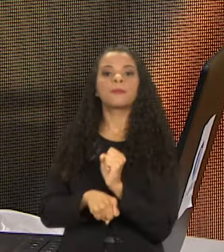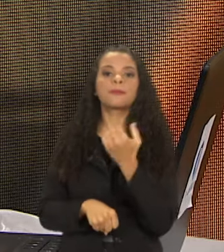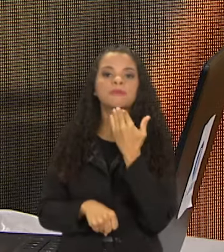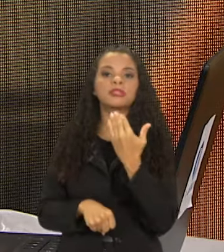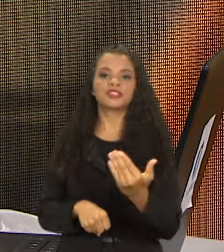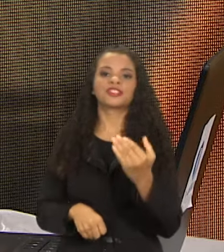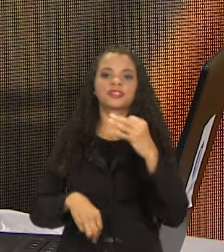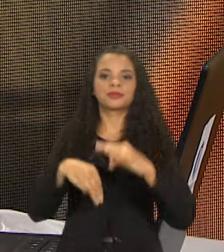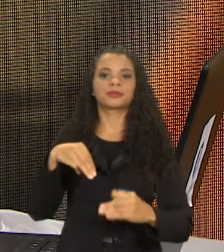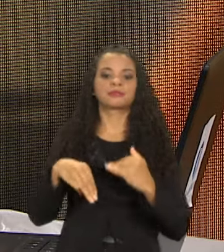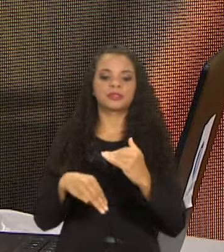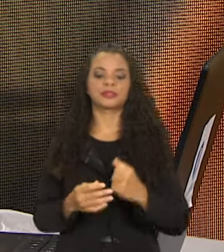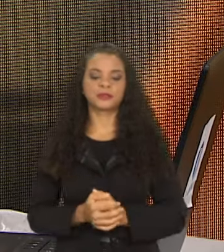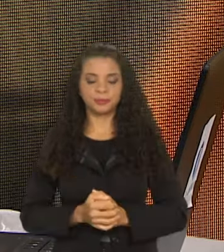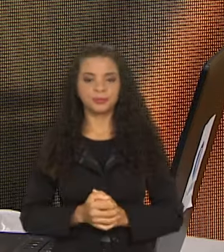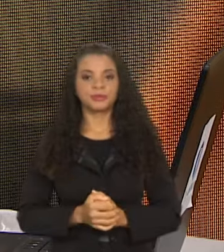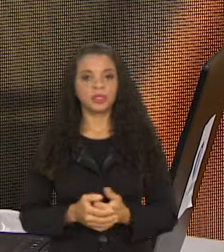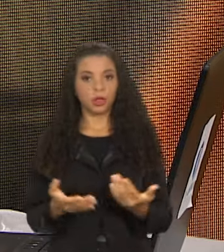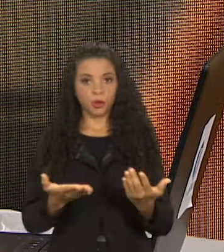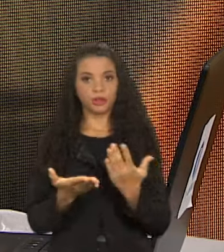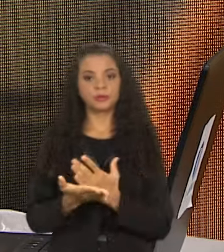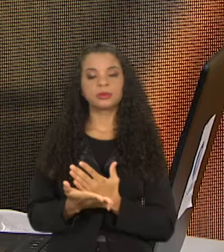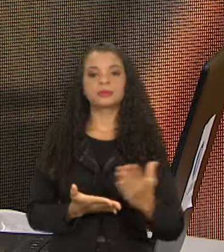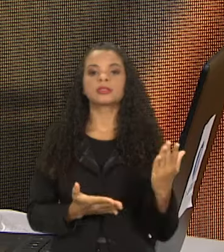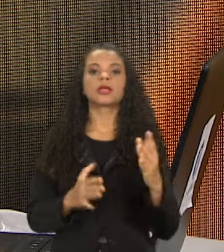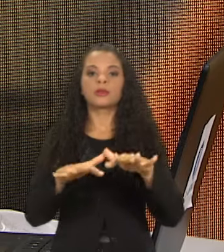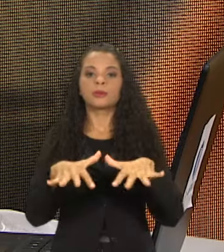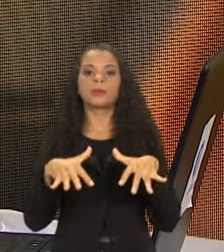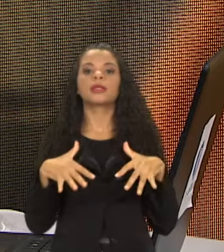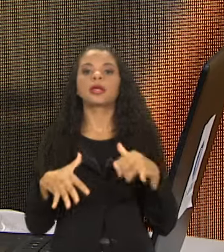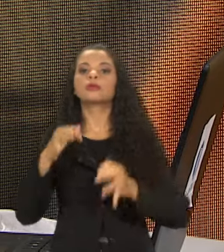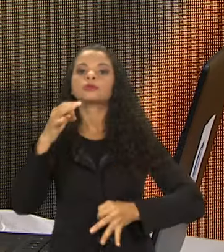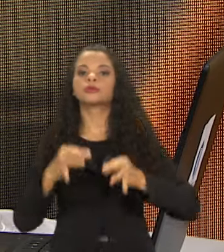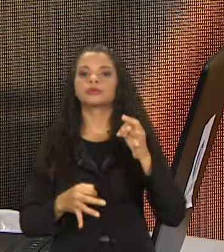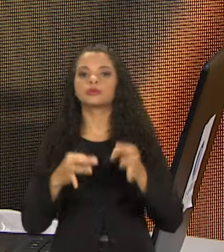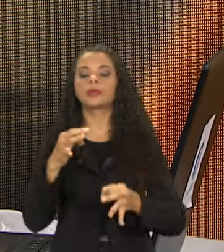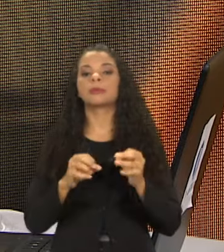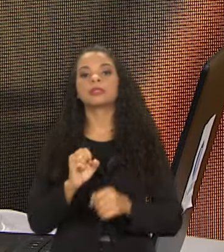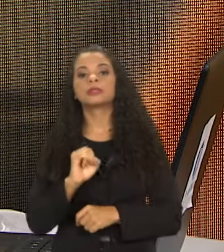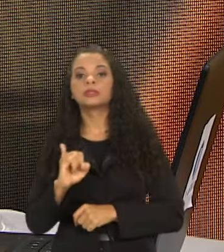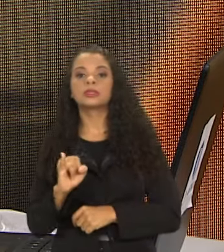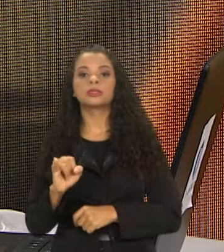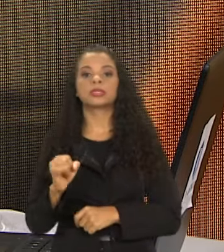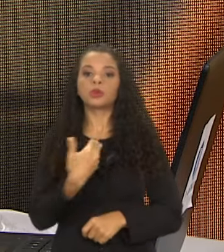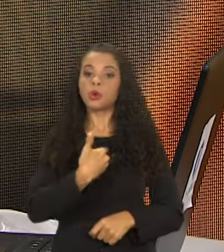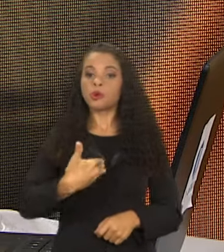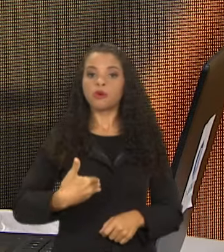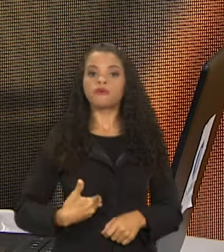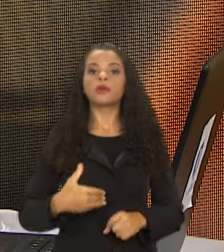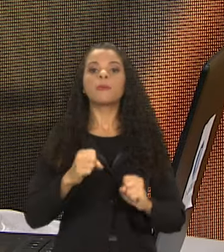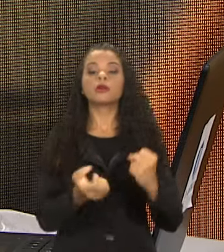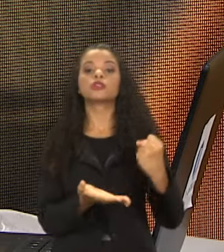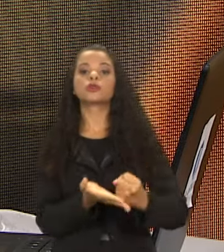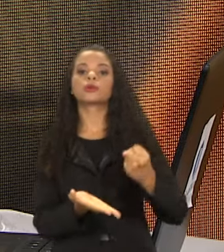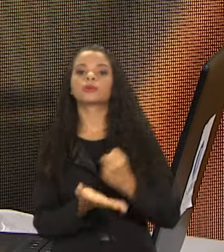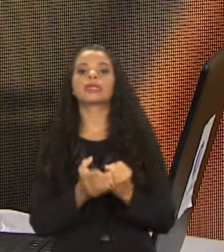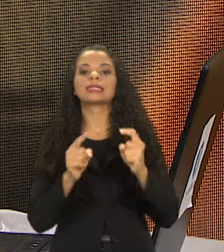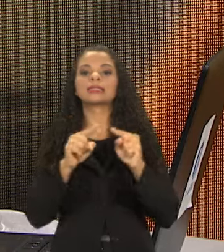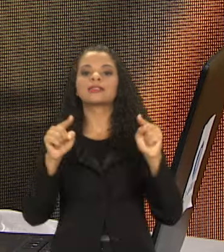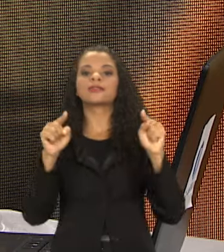de hoje, porque o plenário deve retomar esse julgamento que discute se o poder público pode contratar os servidores por